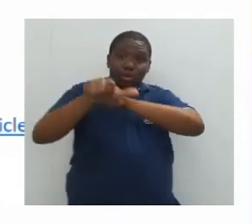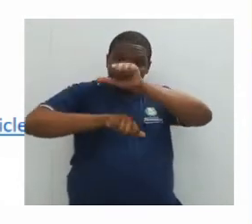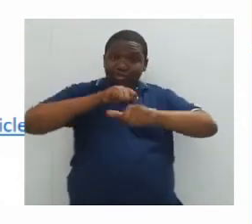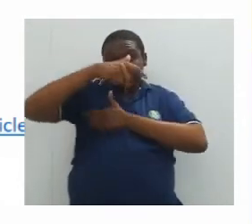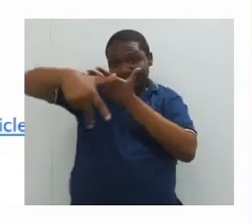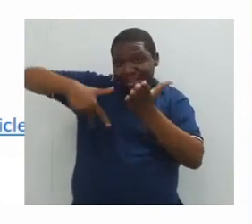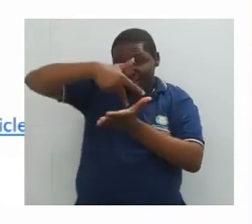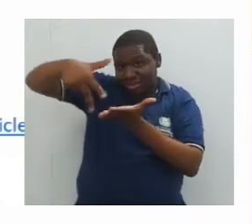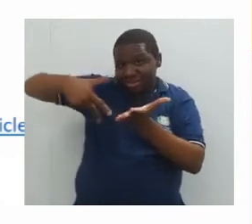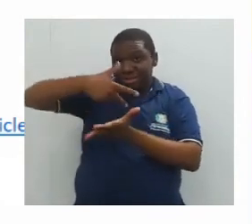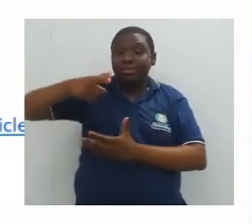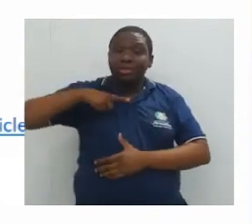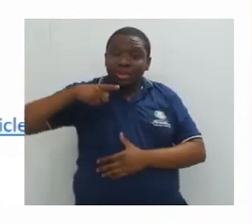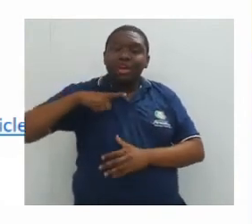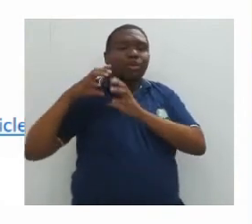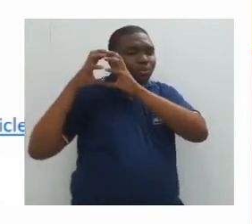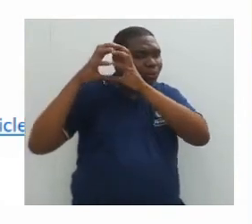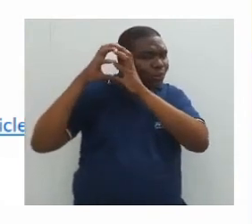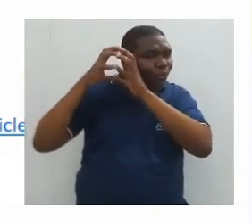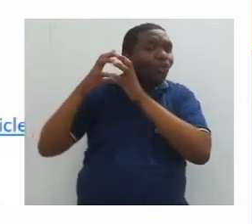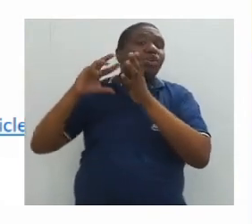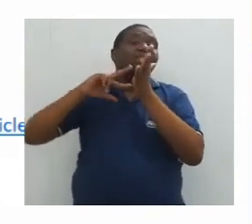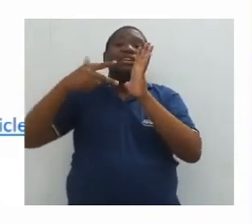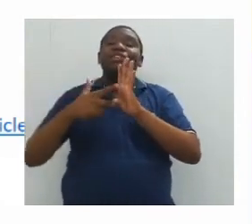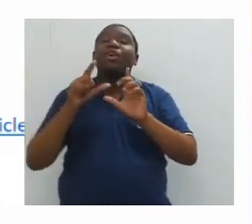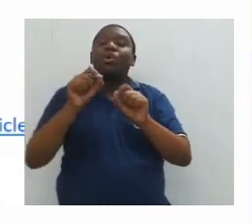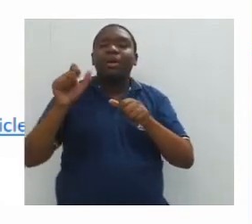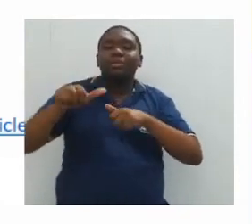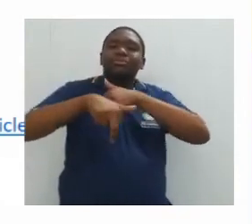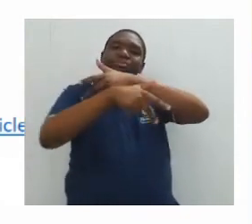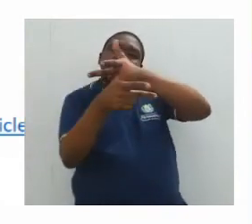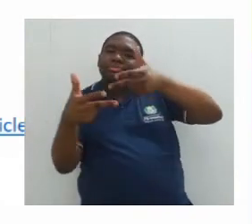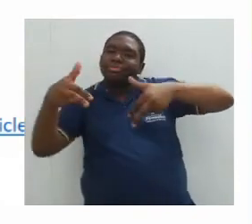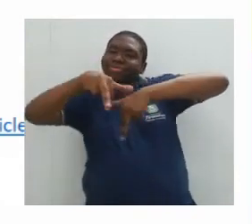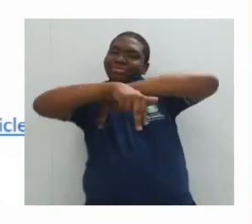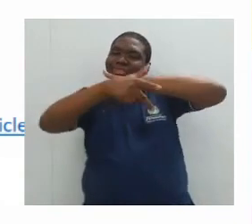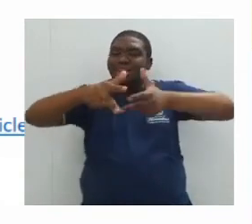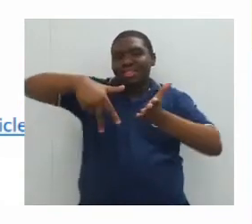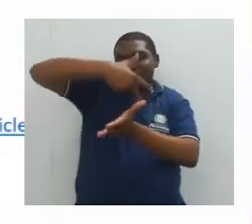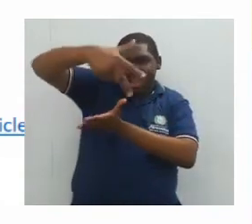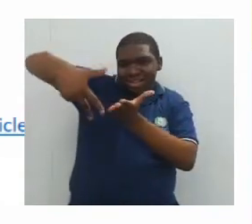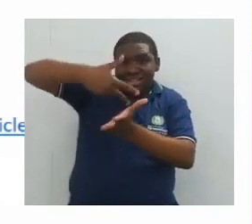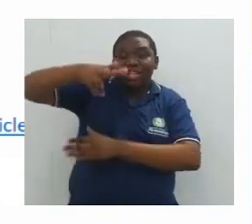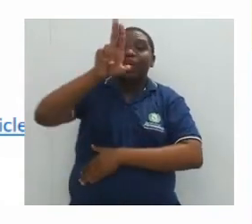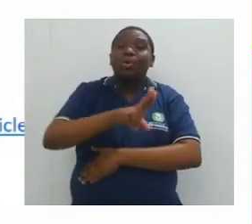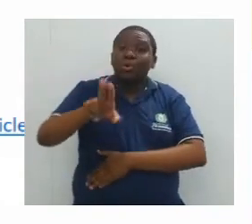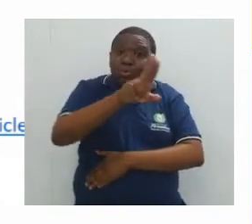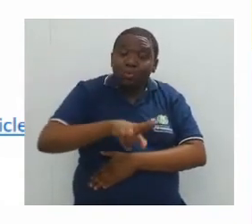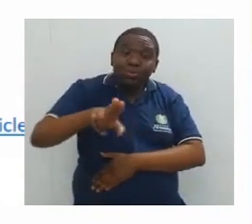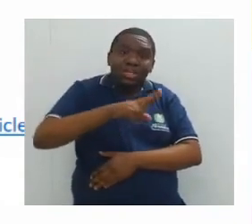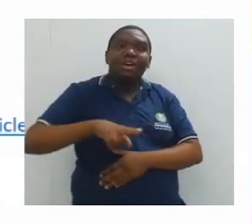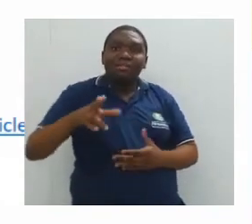dançado. O coco, de maneira geral, representa uma coreografia. Então, eles utilizavam justamente da quenga